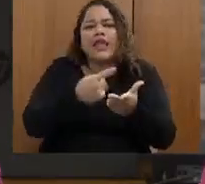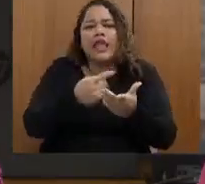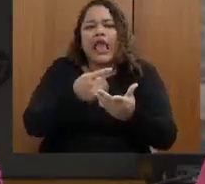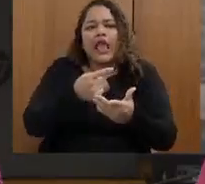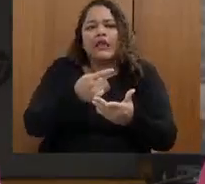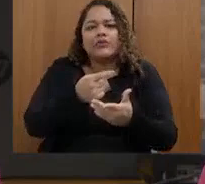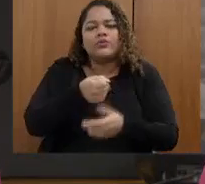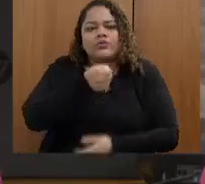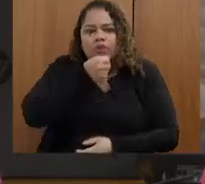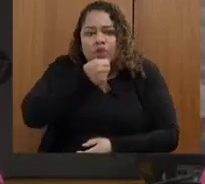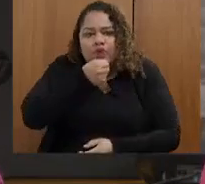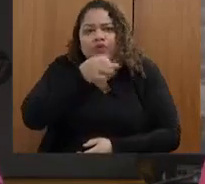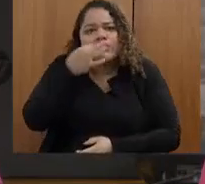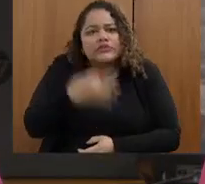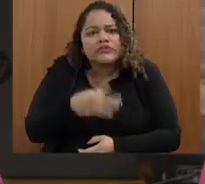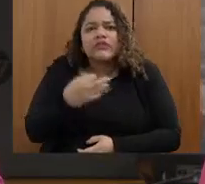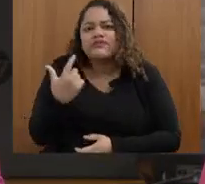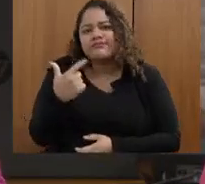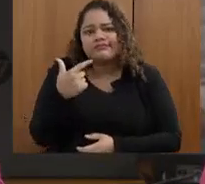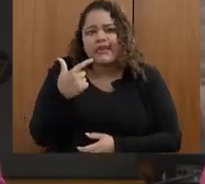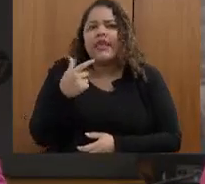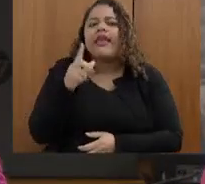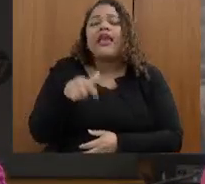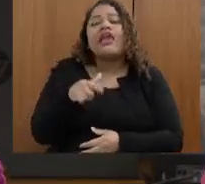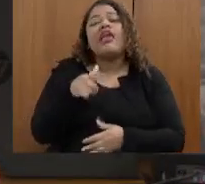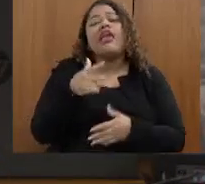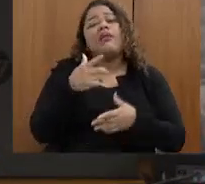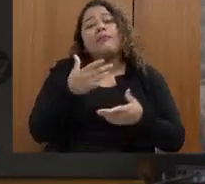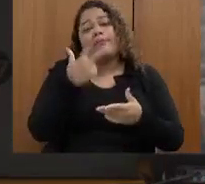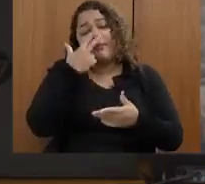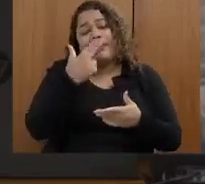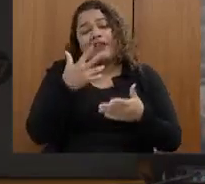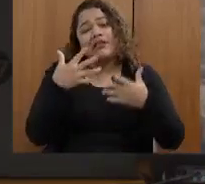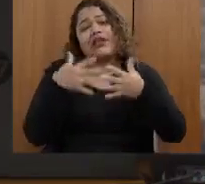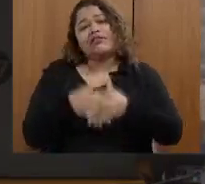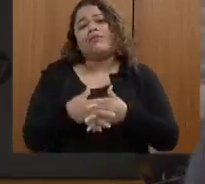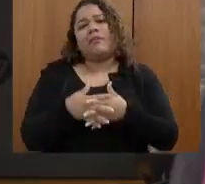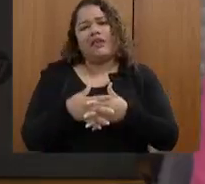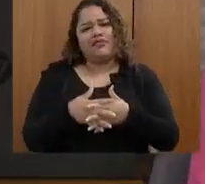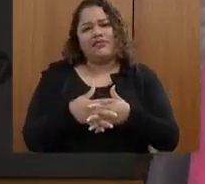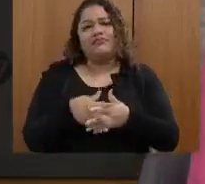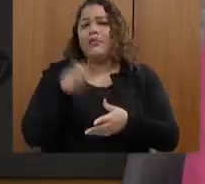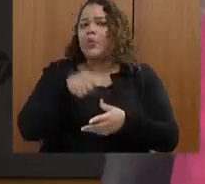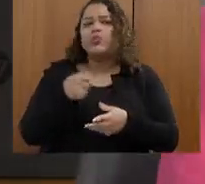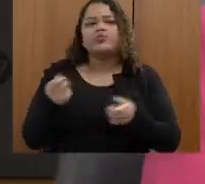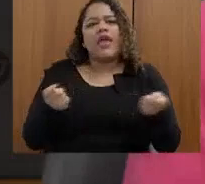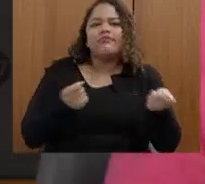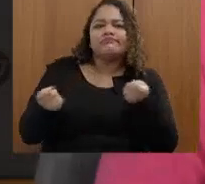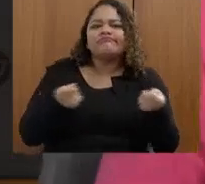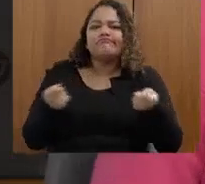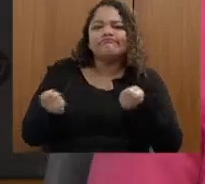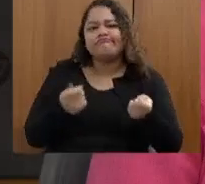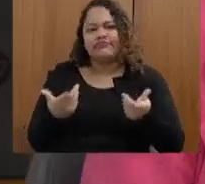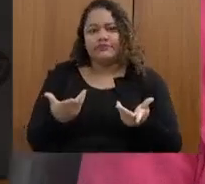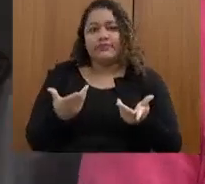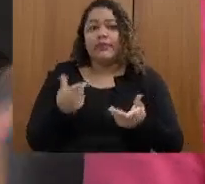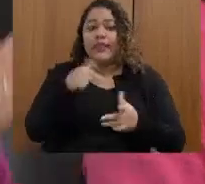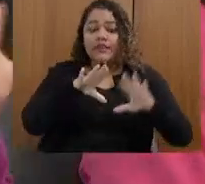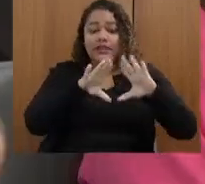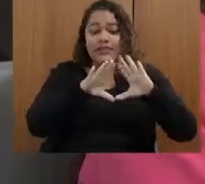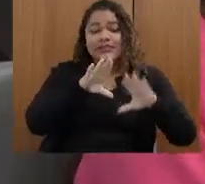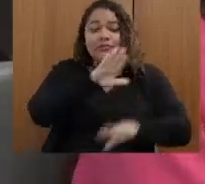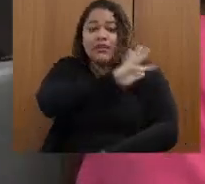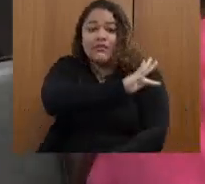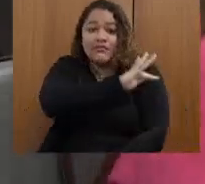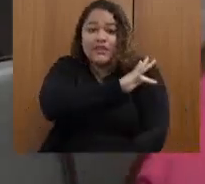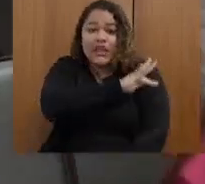dando uma dificuldade para gente na condição é muito importante Assembleia f para a sociedade mineira é